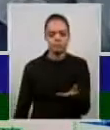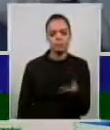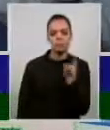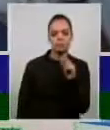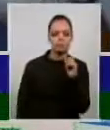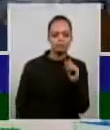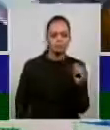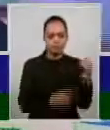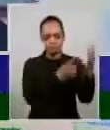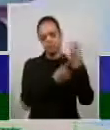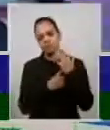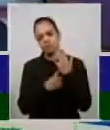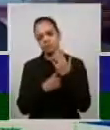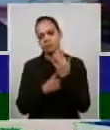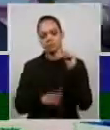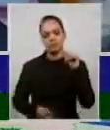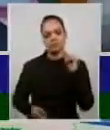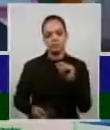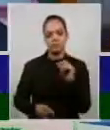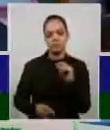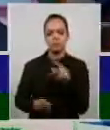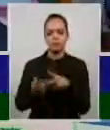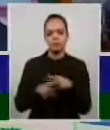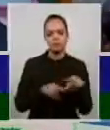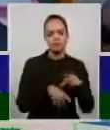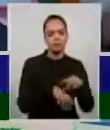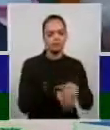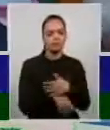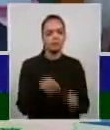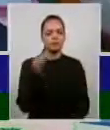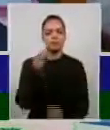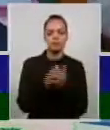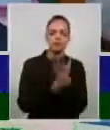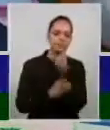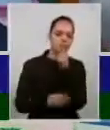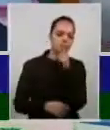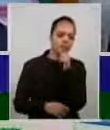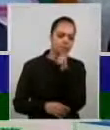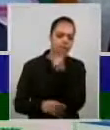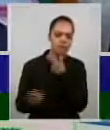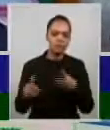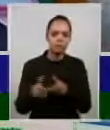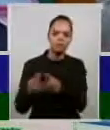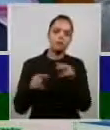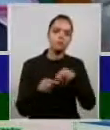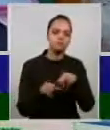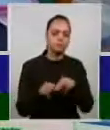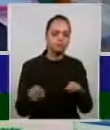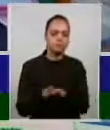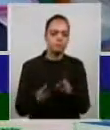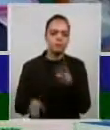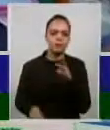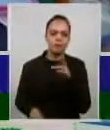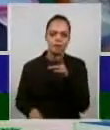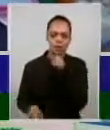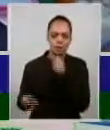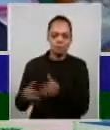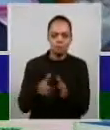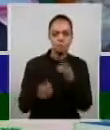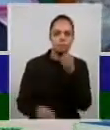para proteção e recuperação de nascentes da bacia do Rio Berabinha e do Ribeirão Bom